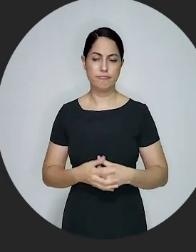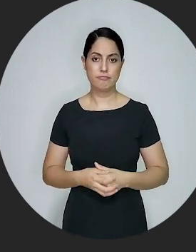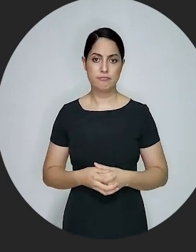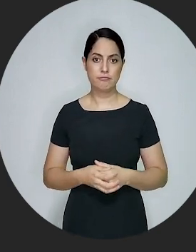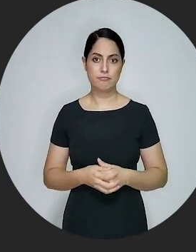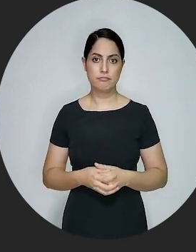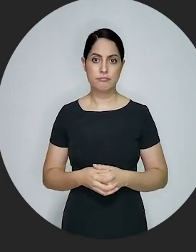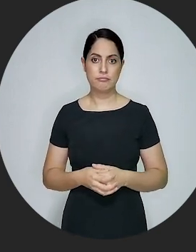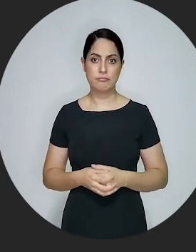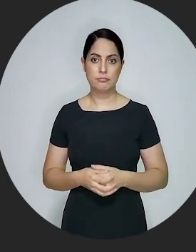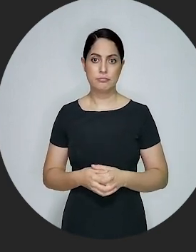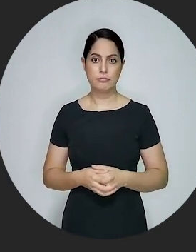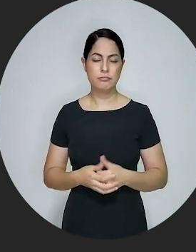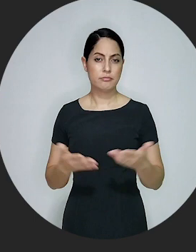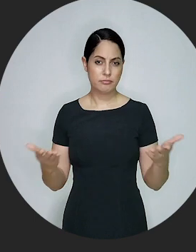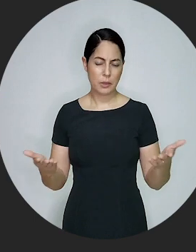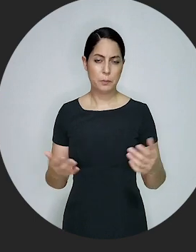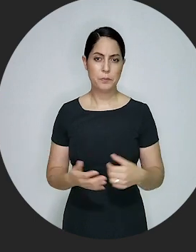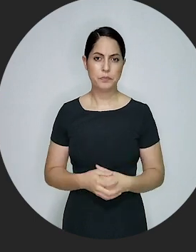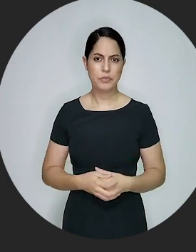de grandes operadores de jogo.